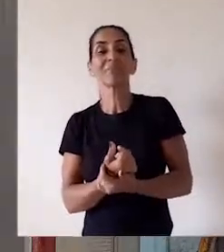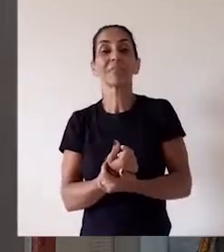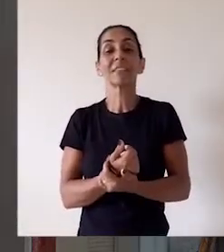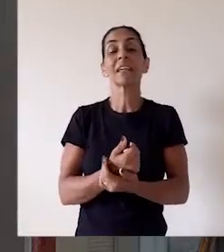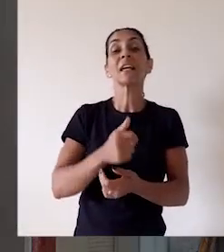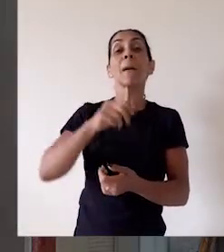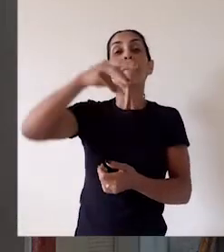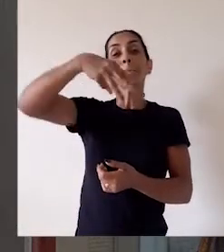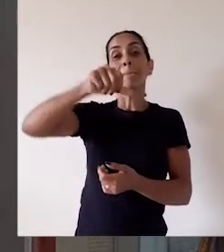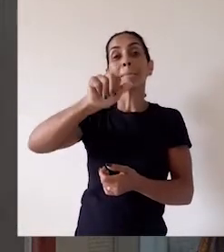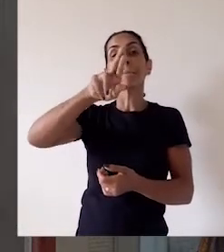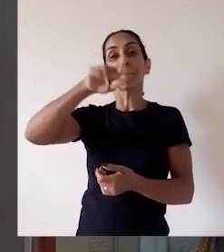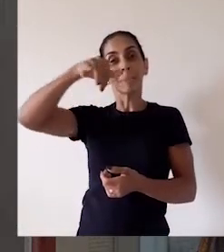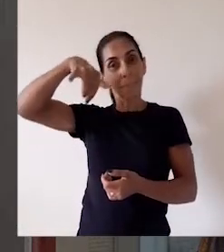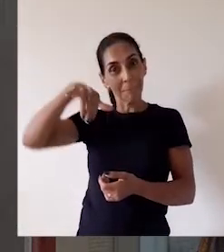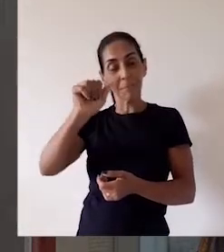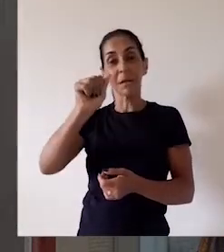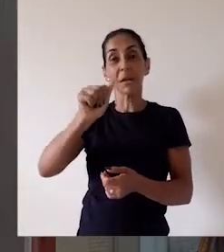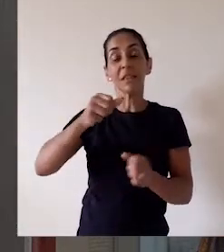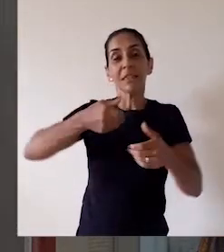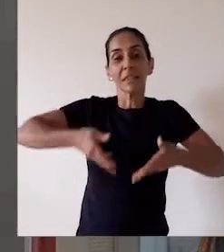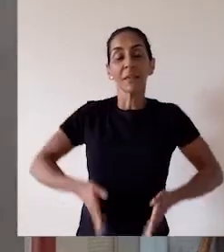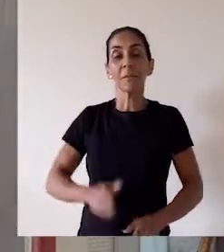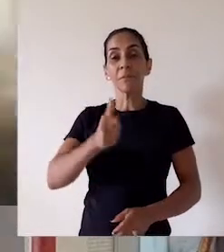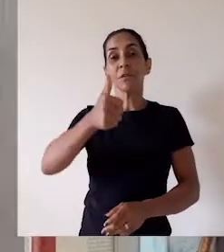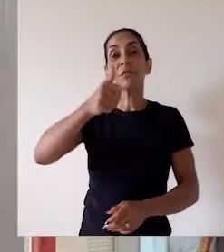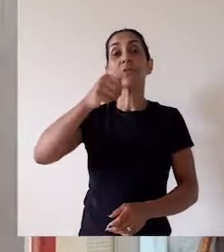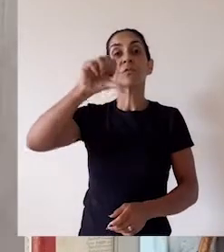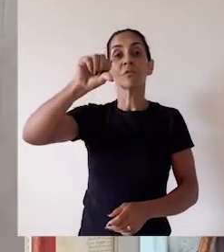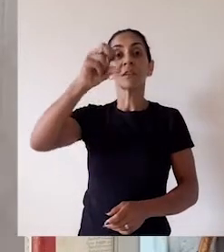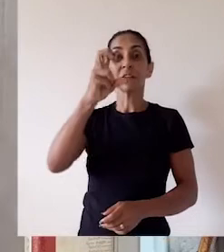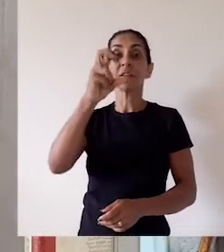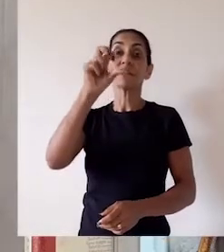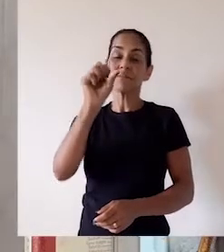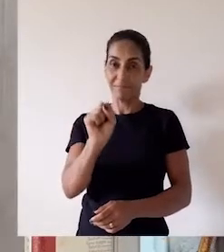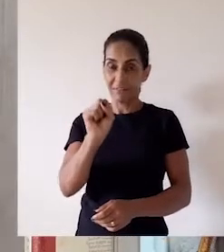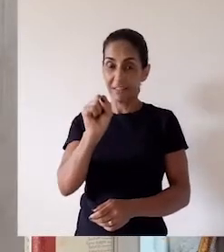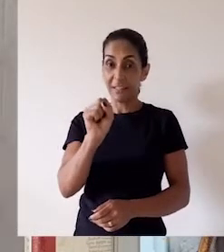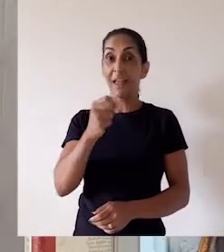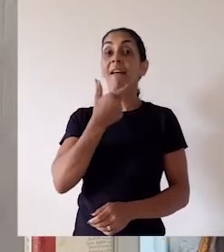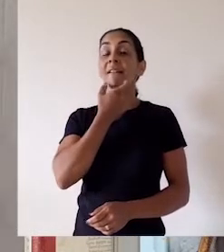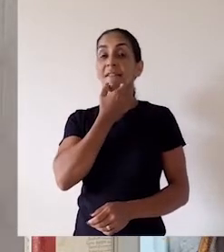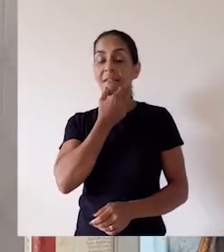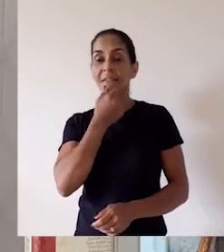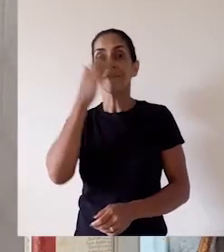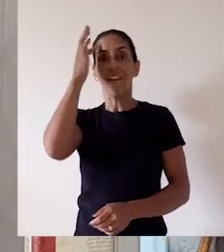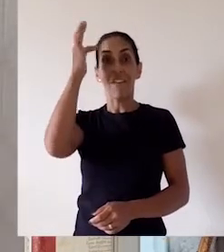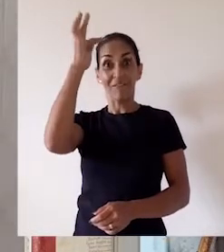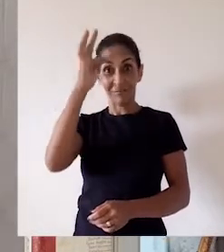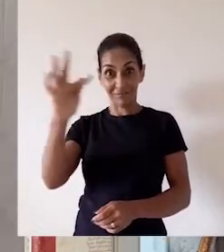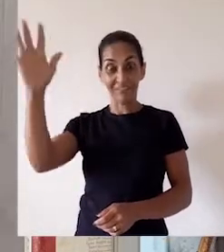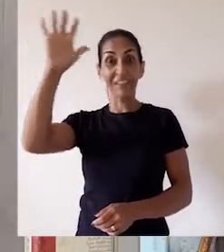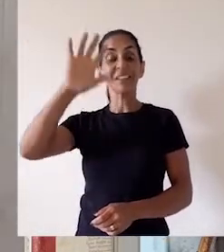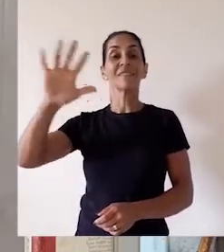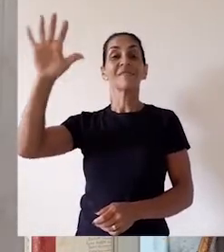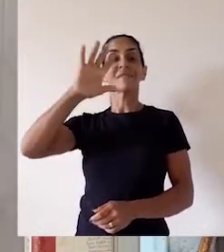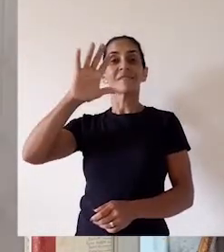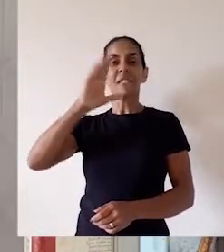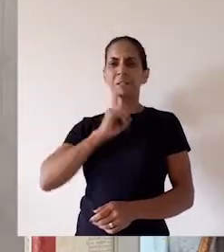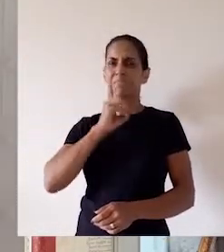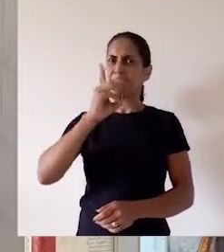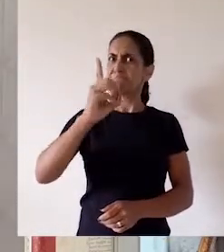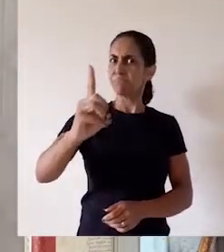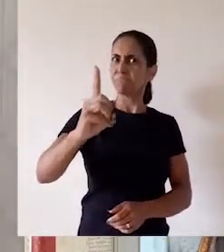Mary Wollstonecraft, que nasceu em 1759. Ela era uma inglesa, escritora, filósofa e defensora